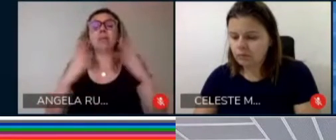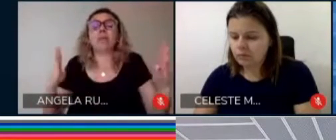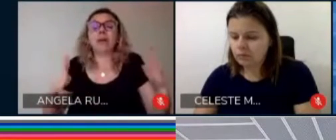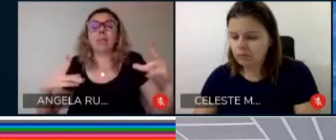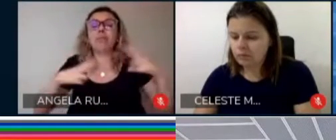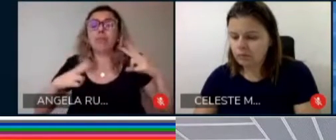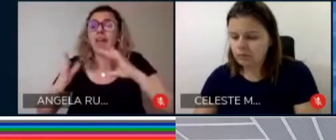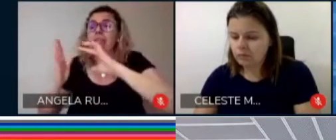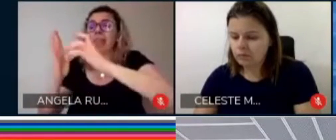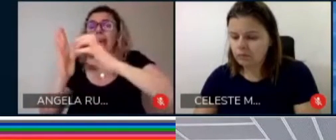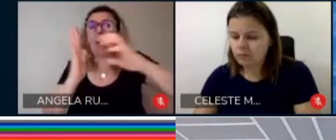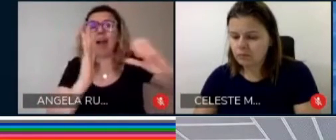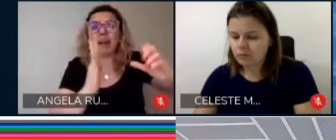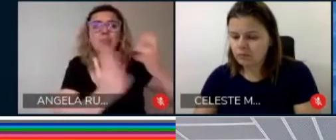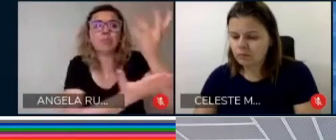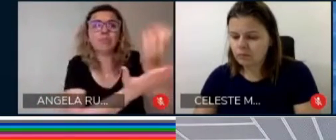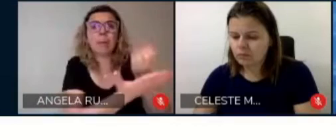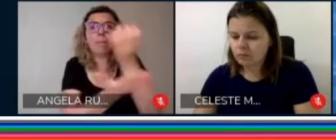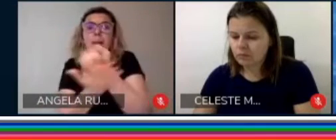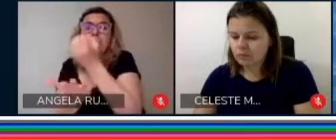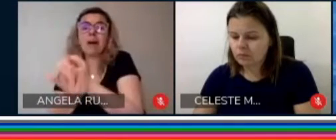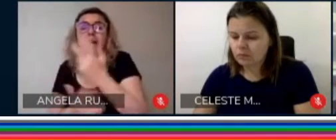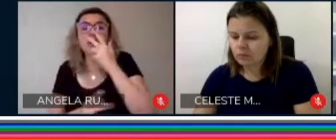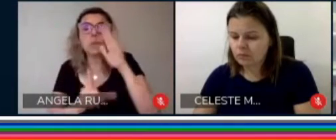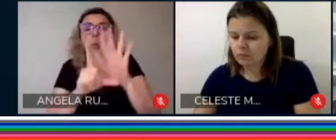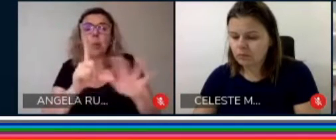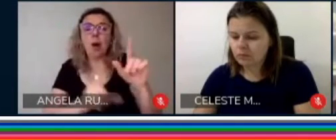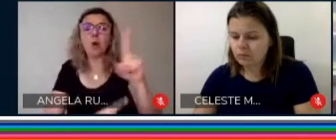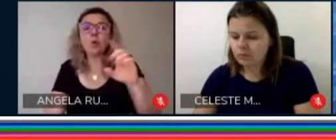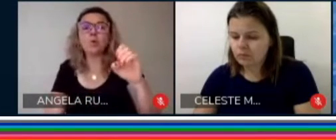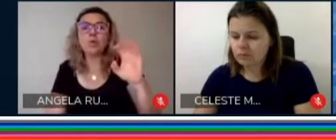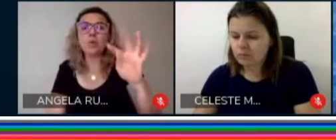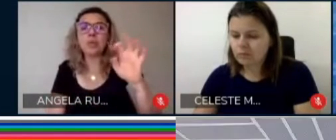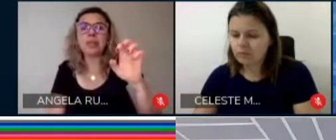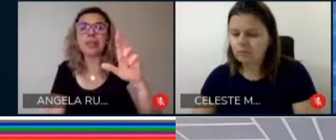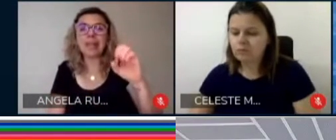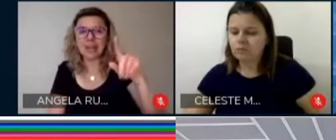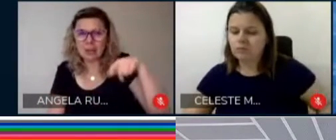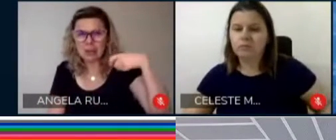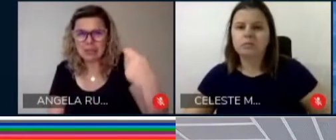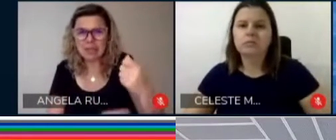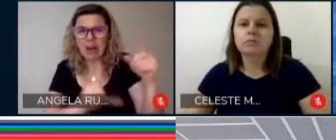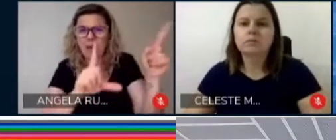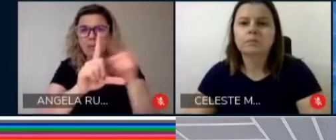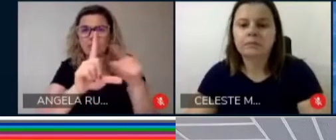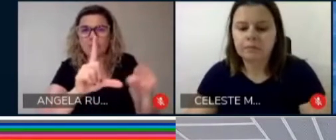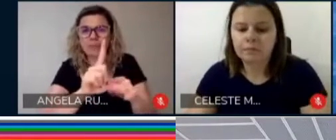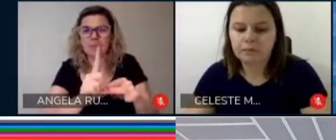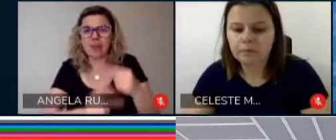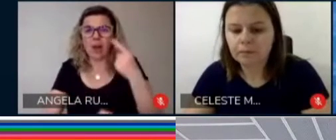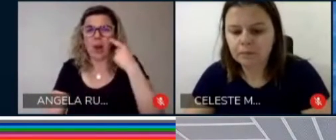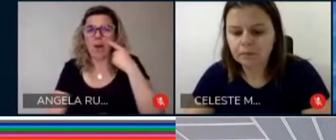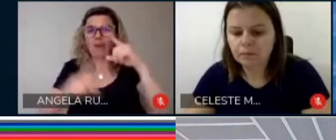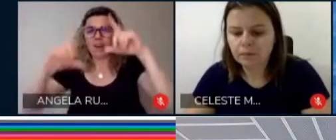das bibliotecas pessoais do Zotero, né? A biblioteca da foto é um sonho, né?